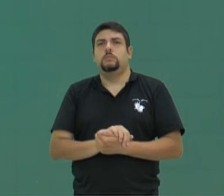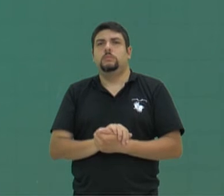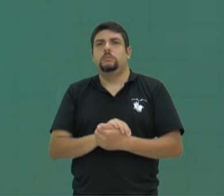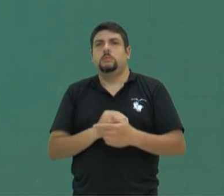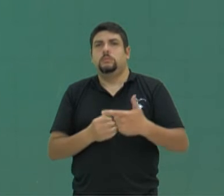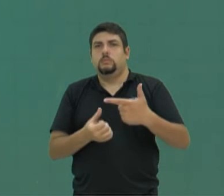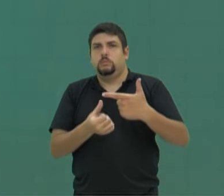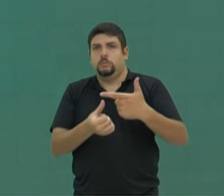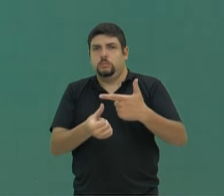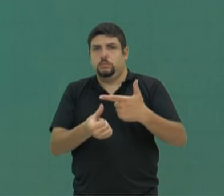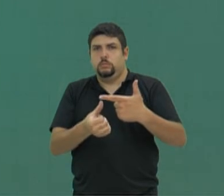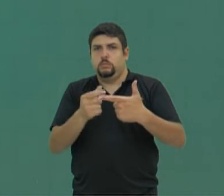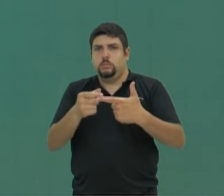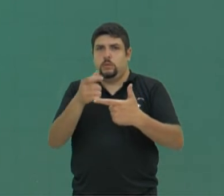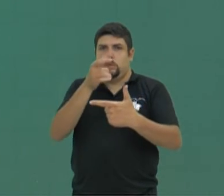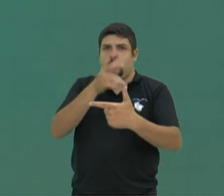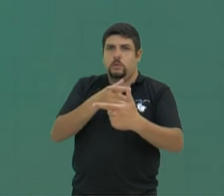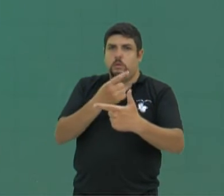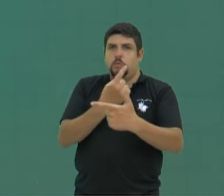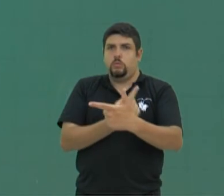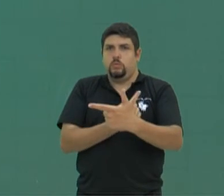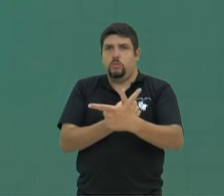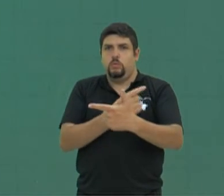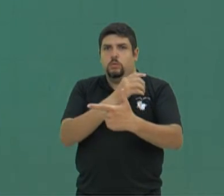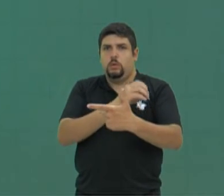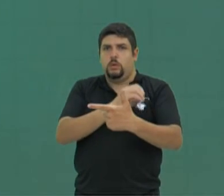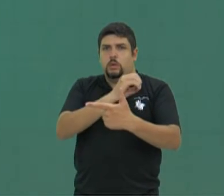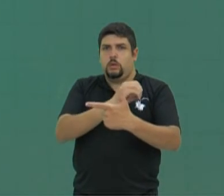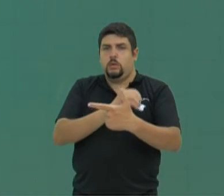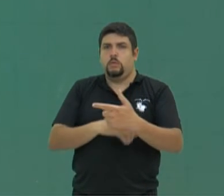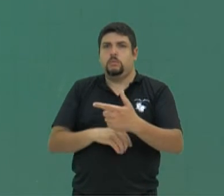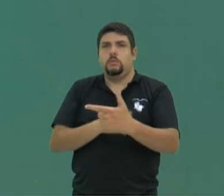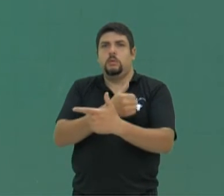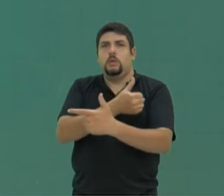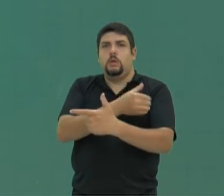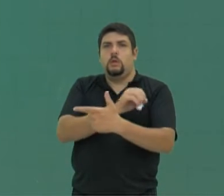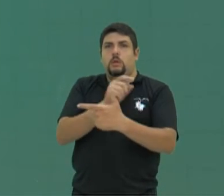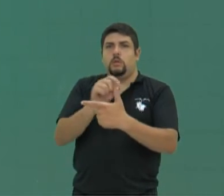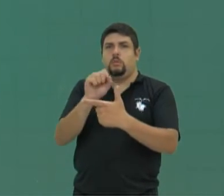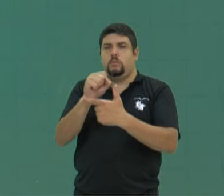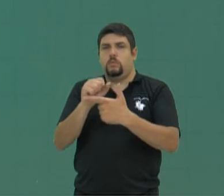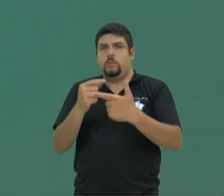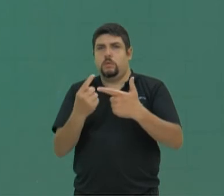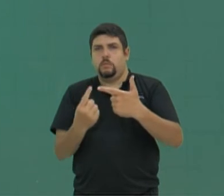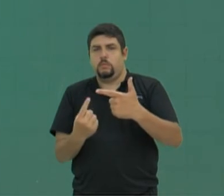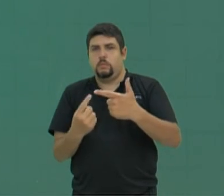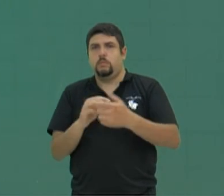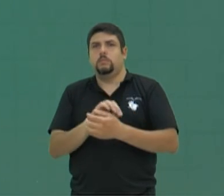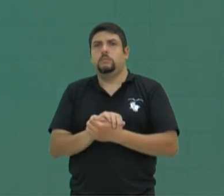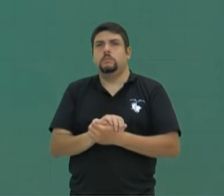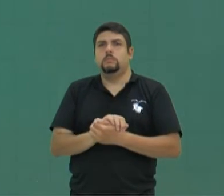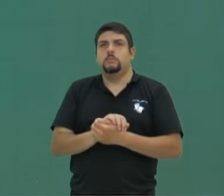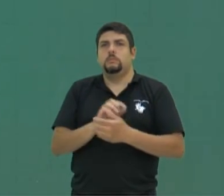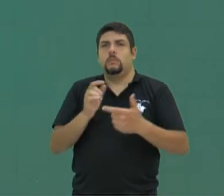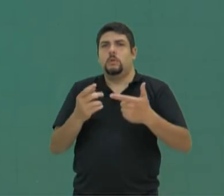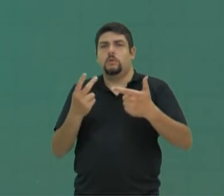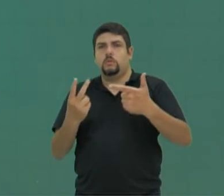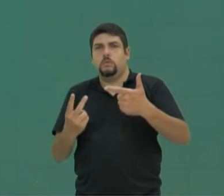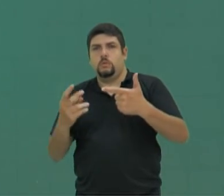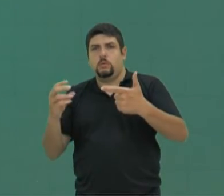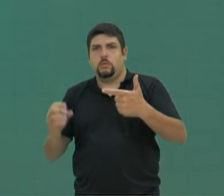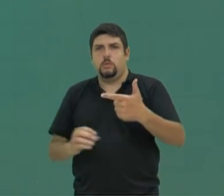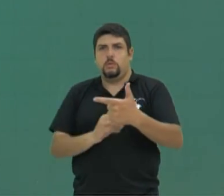1. Aí você acrescenta ali aquele zerinho, né? 10 dividido por 8 dá 1 também. Sobra 2. Acrescenta lá o